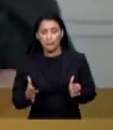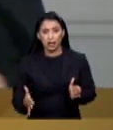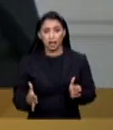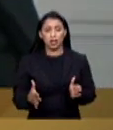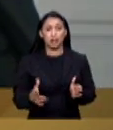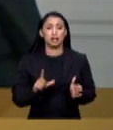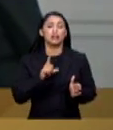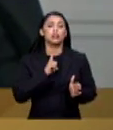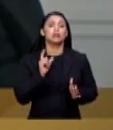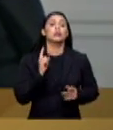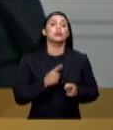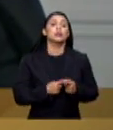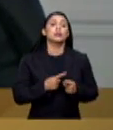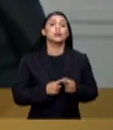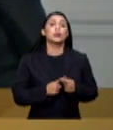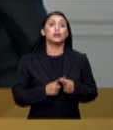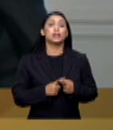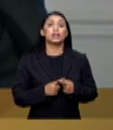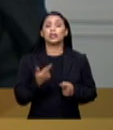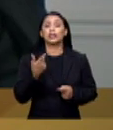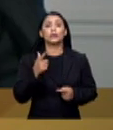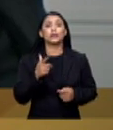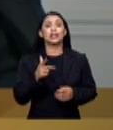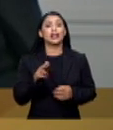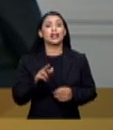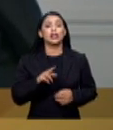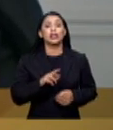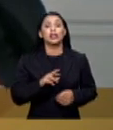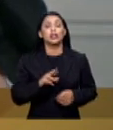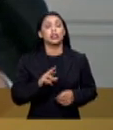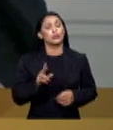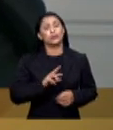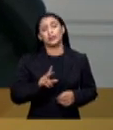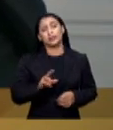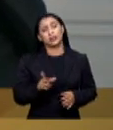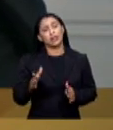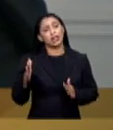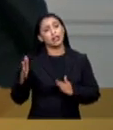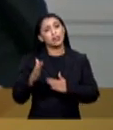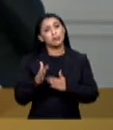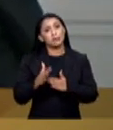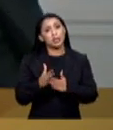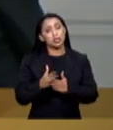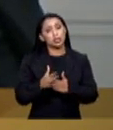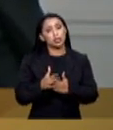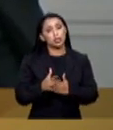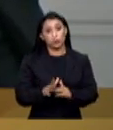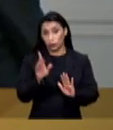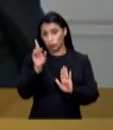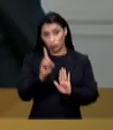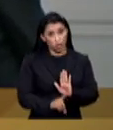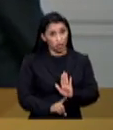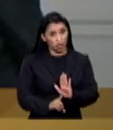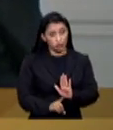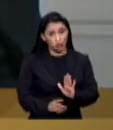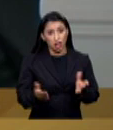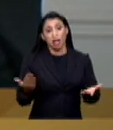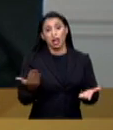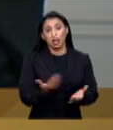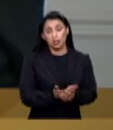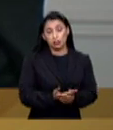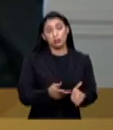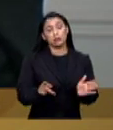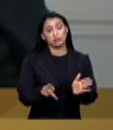decadencial, porque não limita o exercício ou a busca do direito. Isso não impede que ações próprias